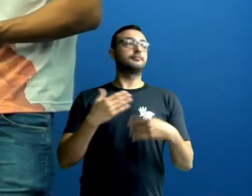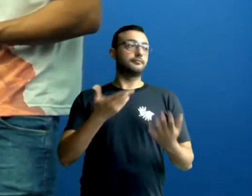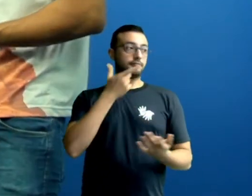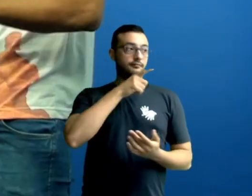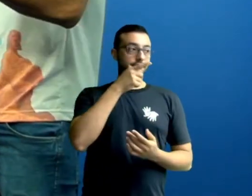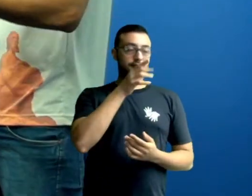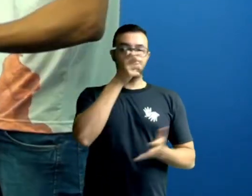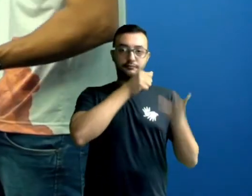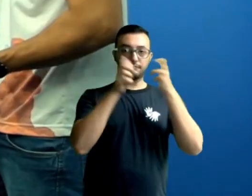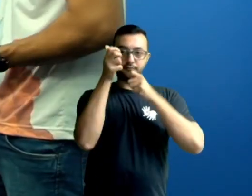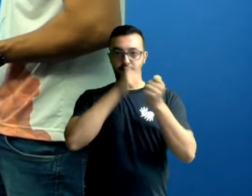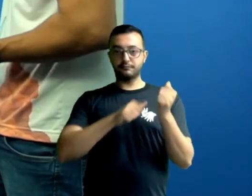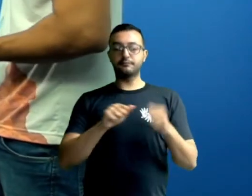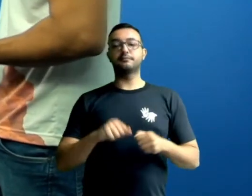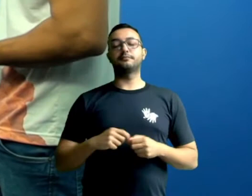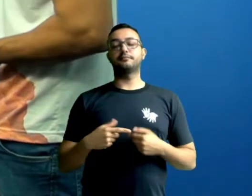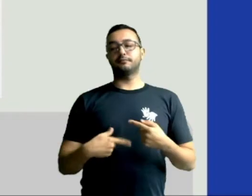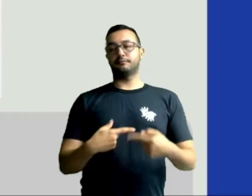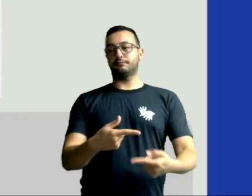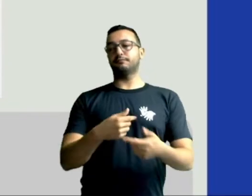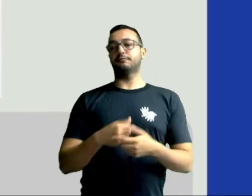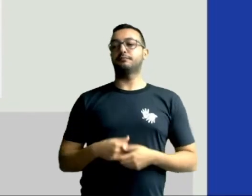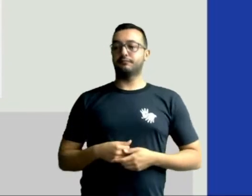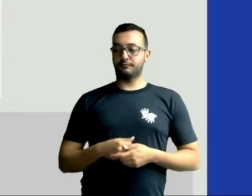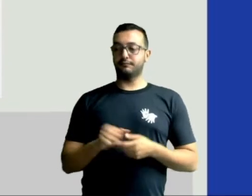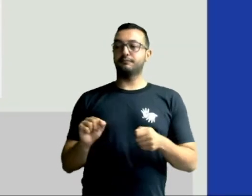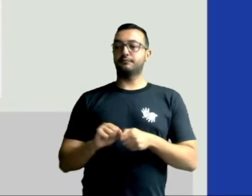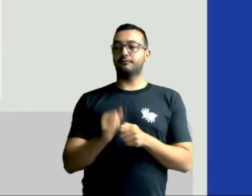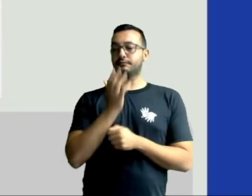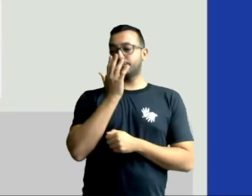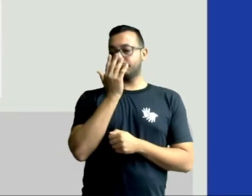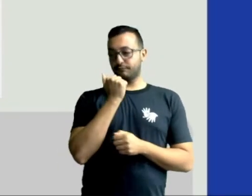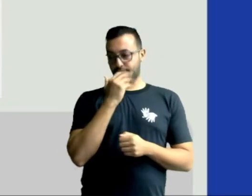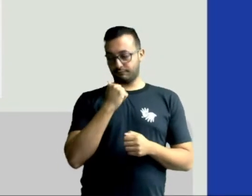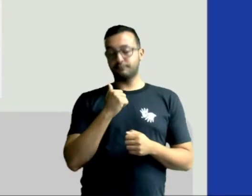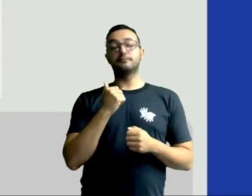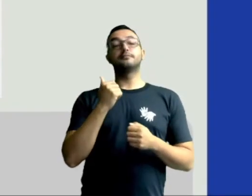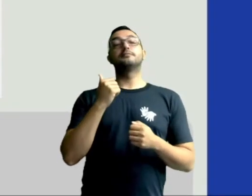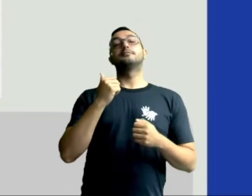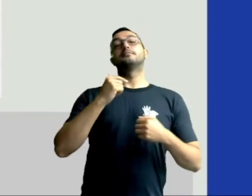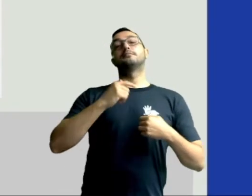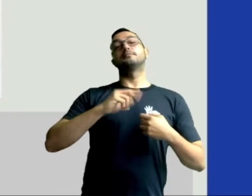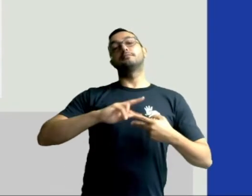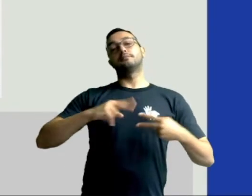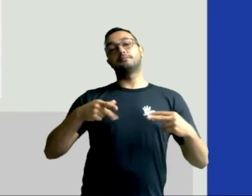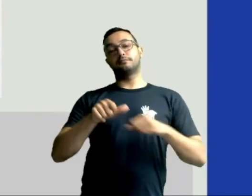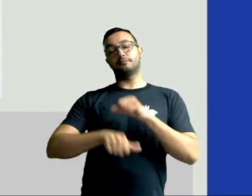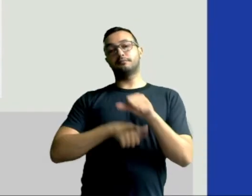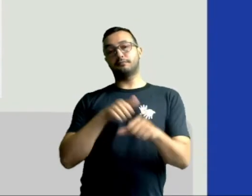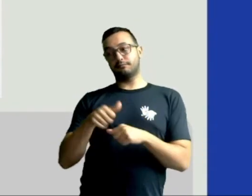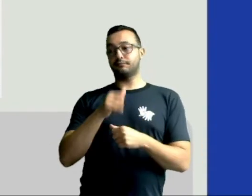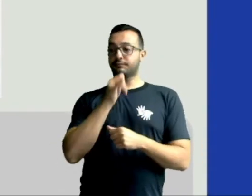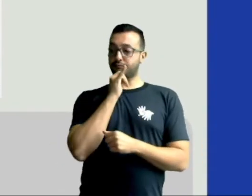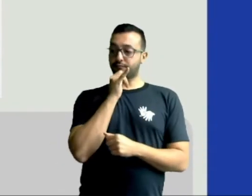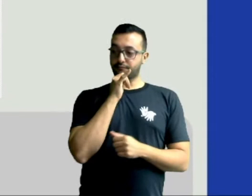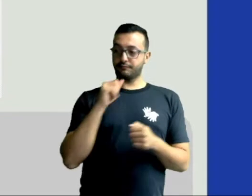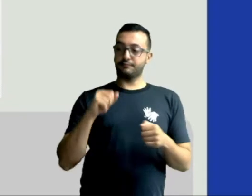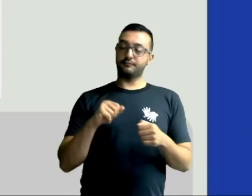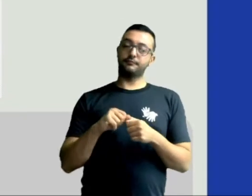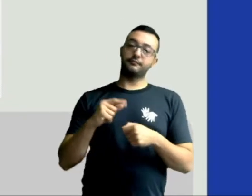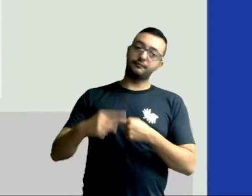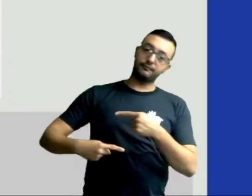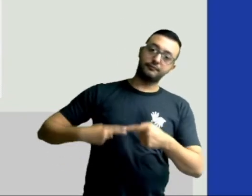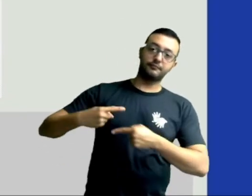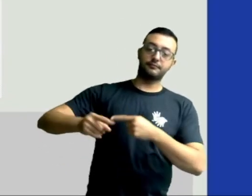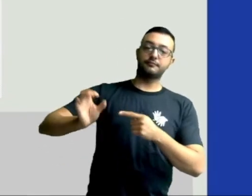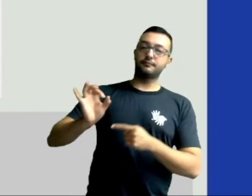conseguir sobreviver e ser produtiva. Produção de alimentos transgênicos. Os alimentos transgênicos, por exemplo, são